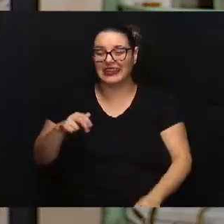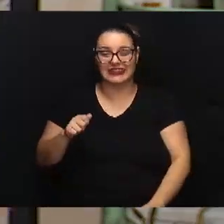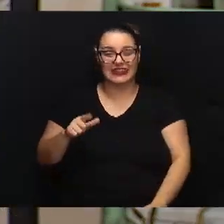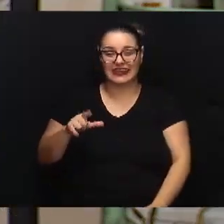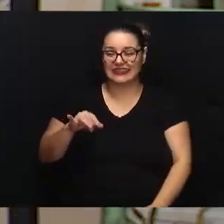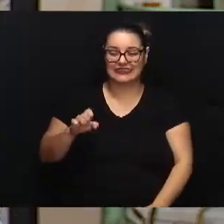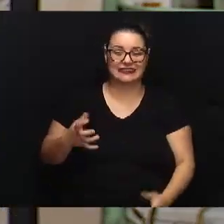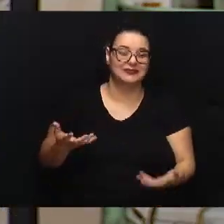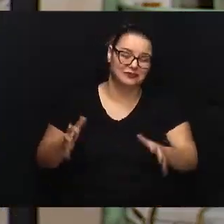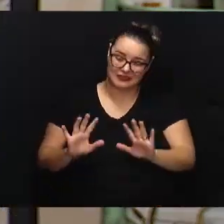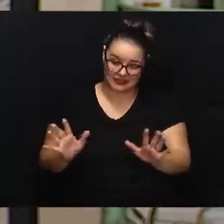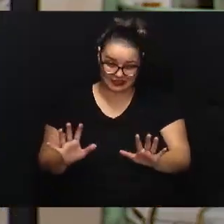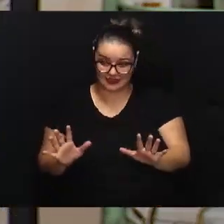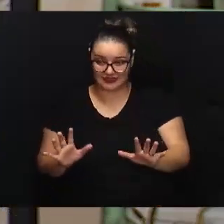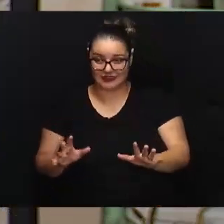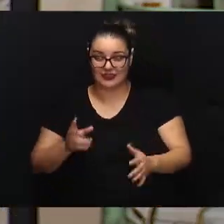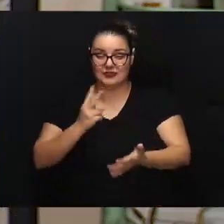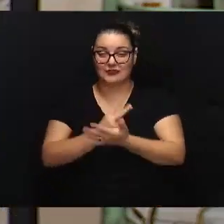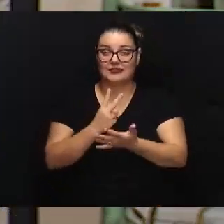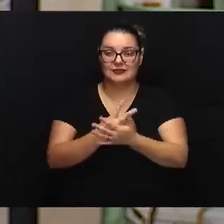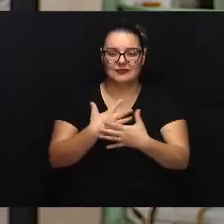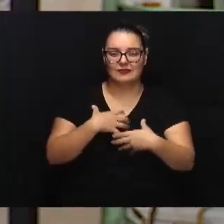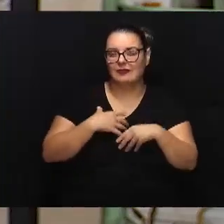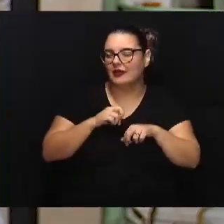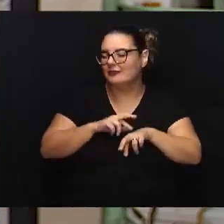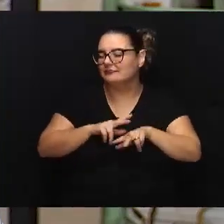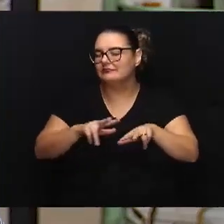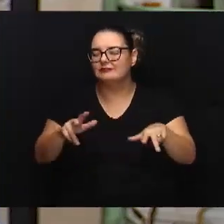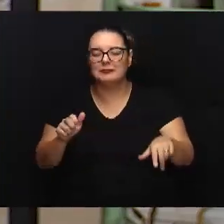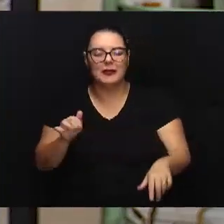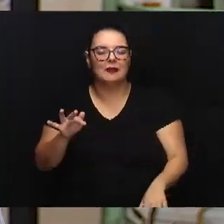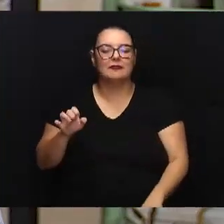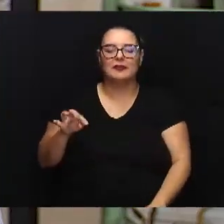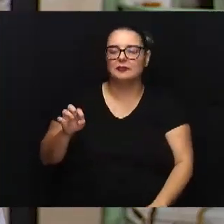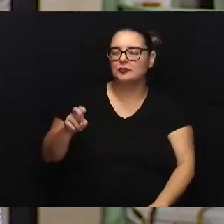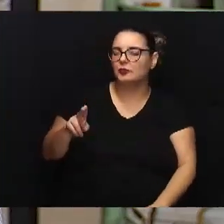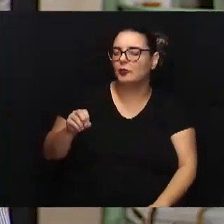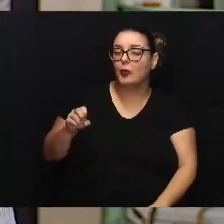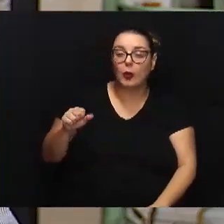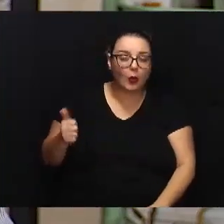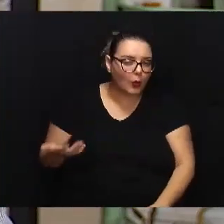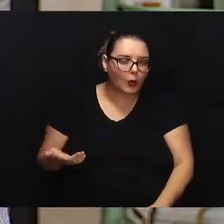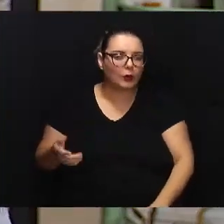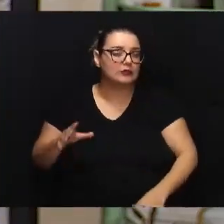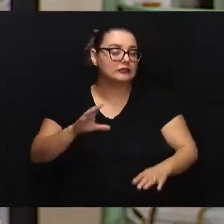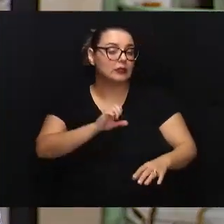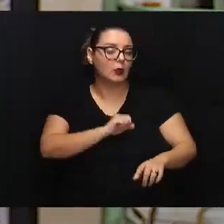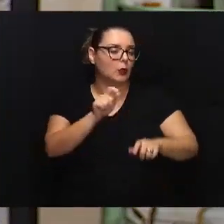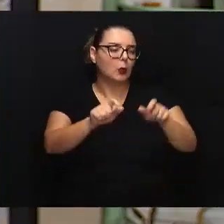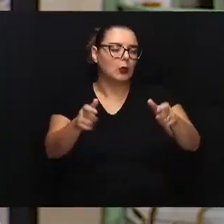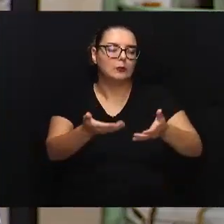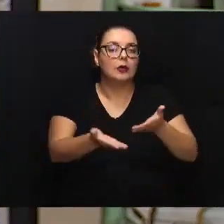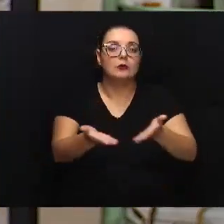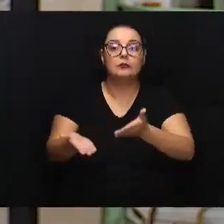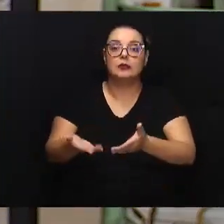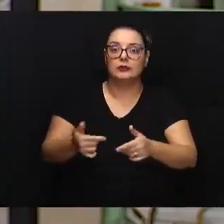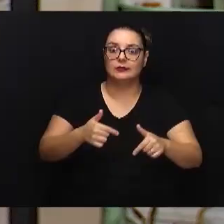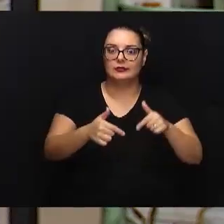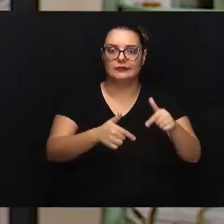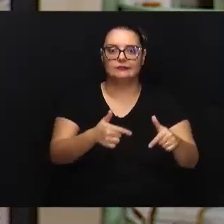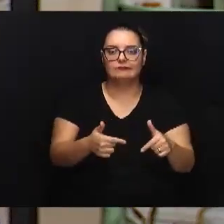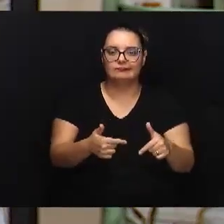muito afetuosa, muito afetiva. Eu sempre gostei muito das pessoas e eu sempre trabalhei num ambiente muito frio,